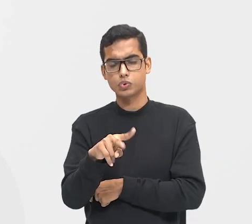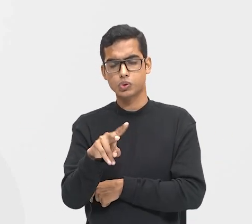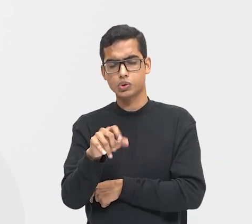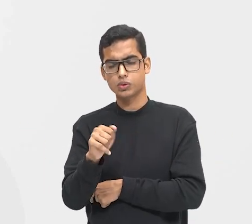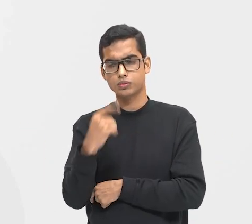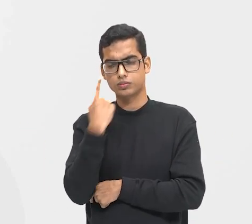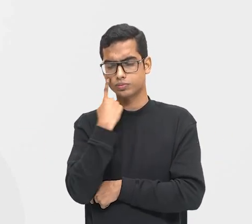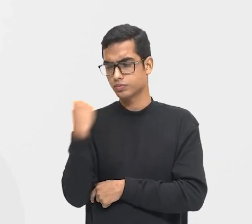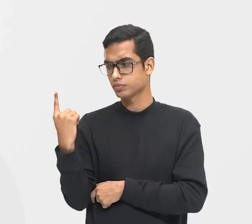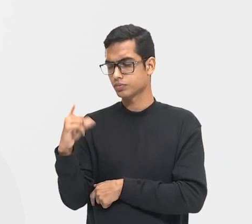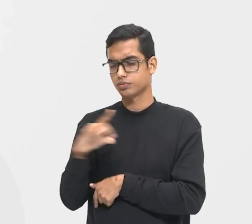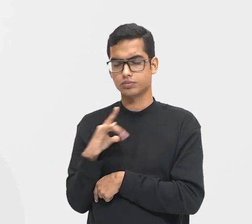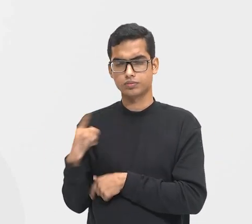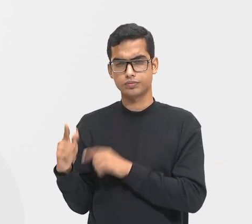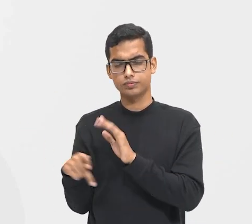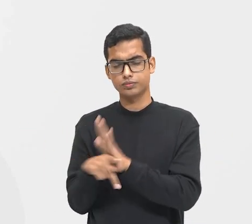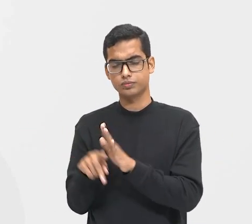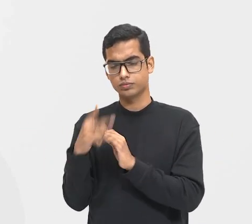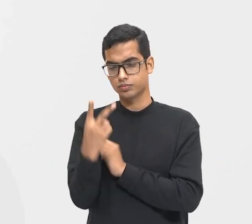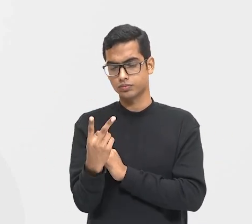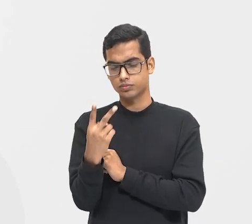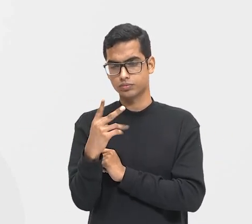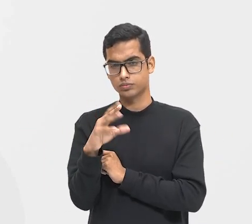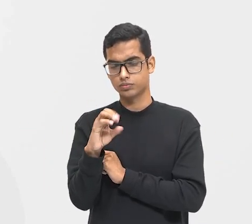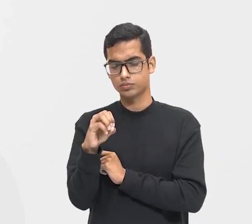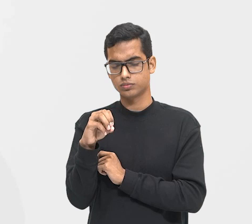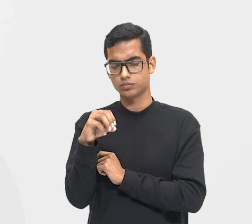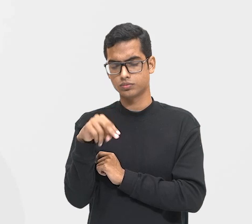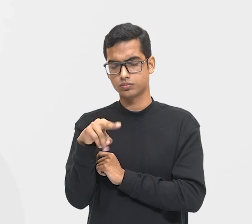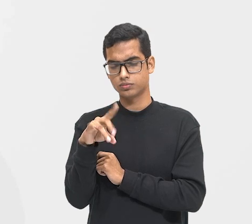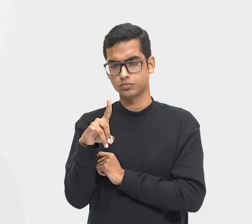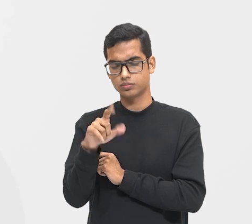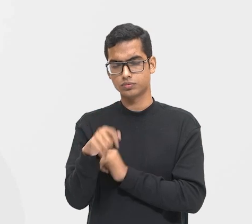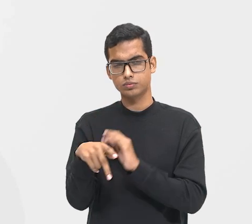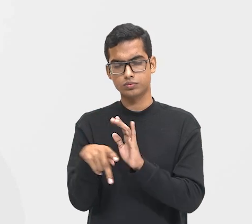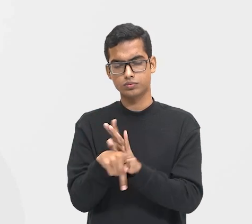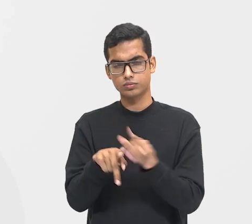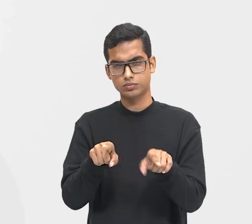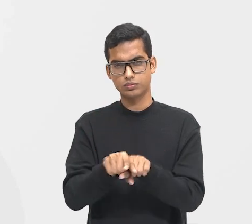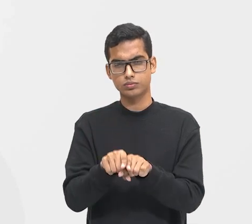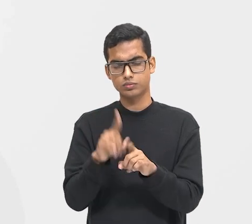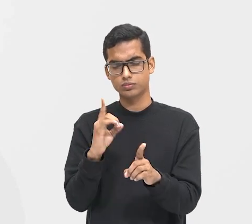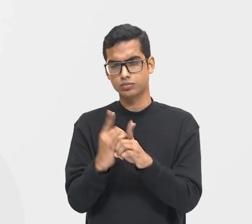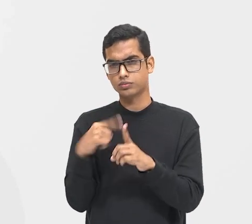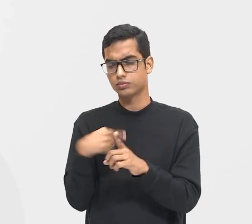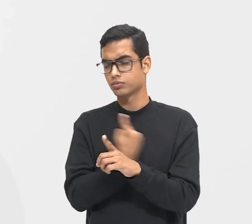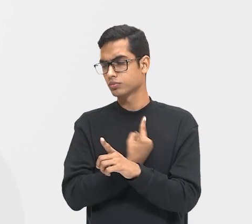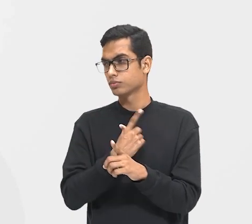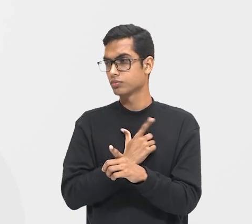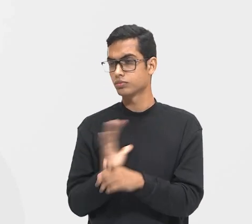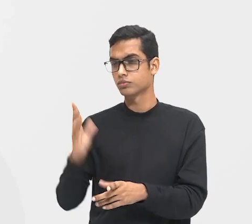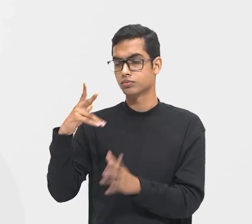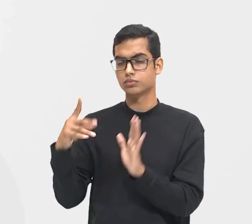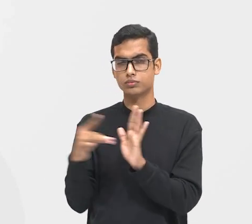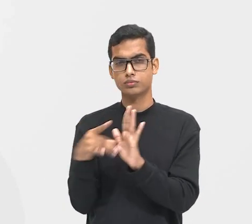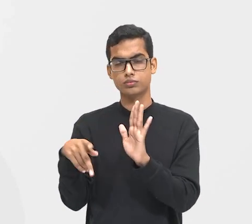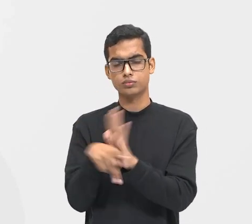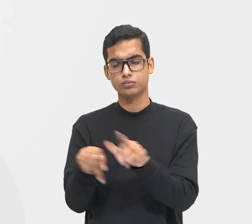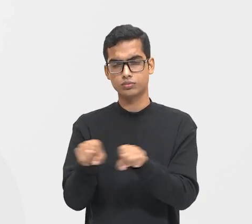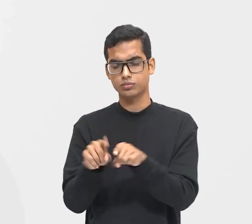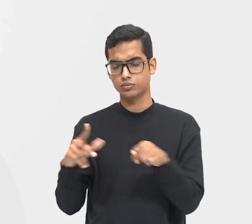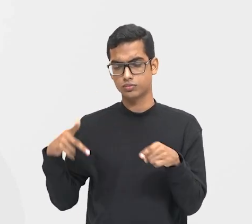na nossa imagem, nós temos ali duas ondas que se formaram, né? E quando elas se encontram, nós vamos ter ali esse fenômeno